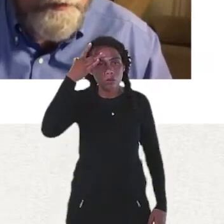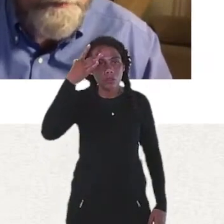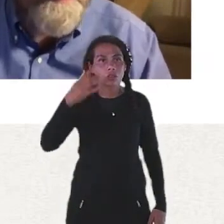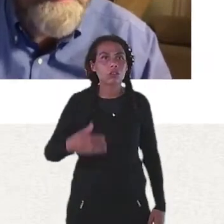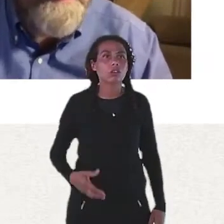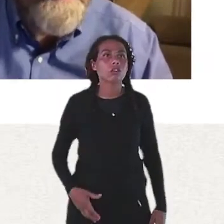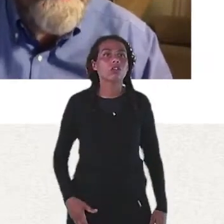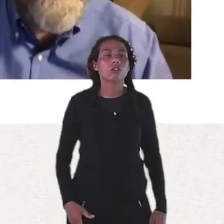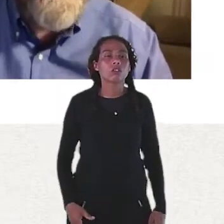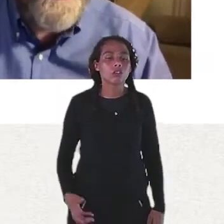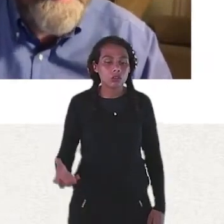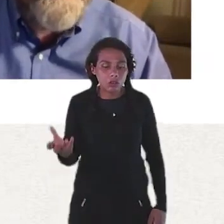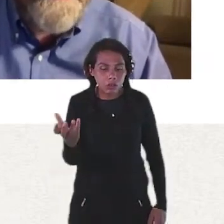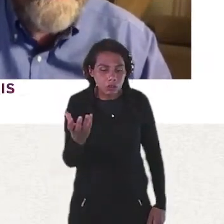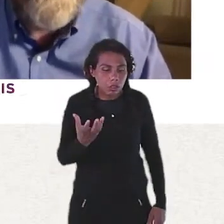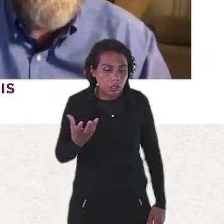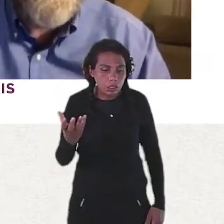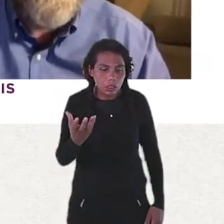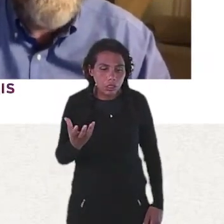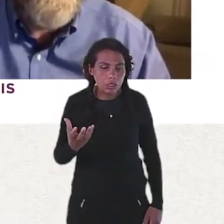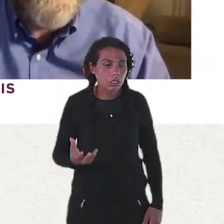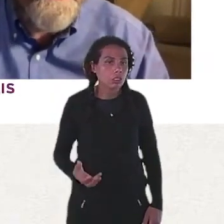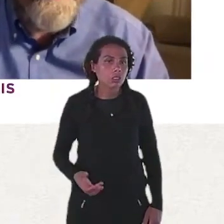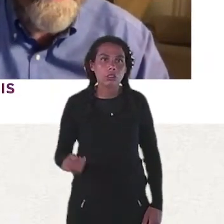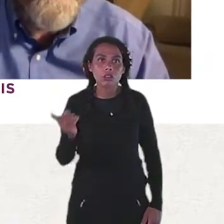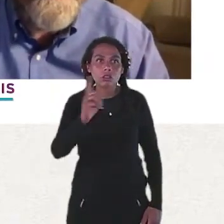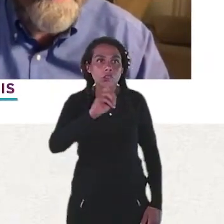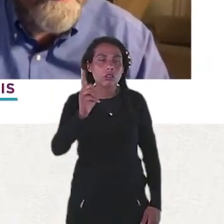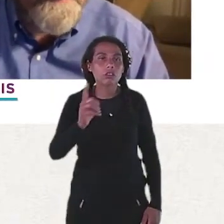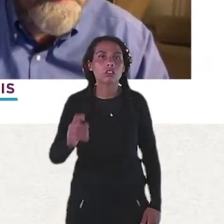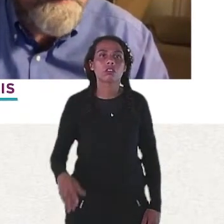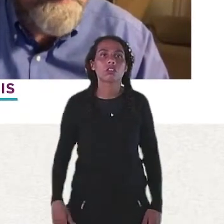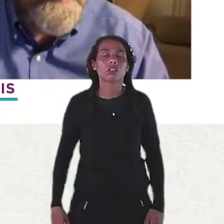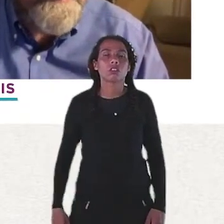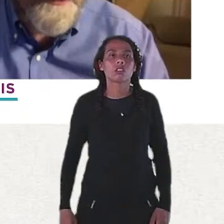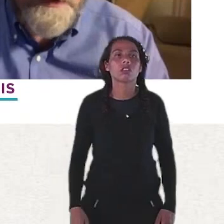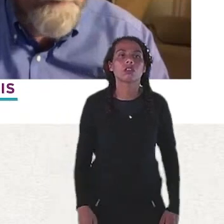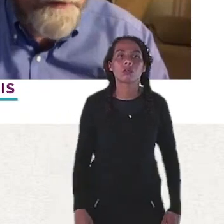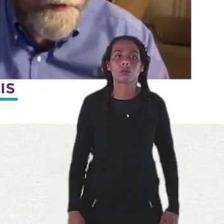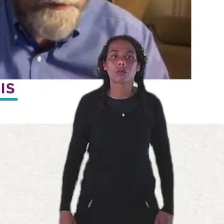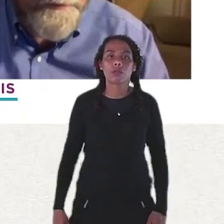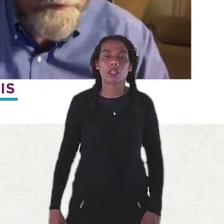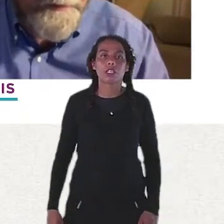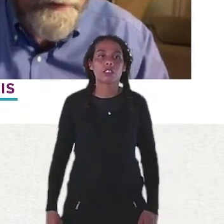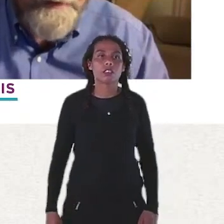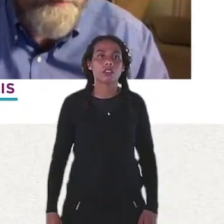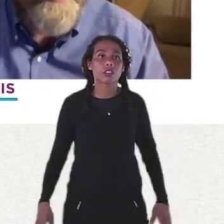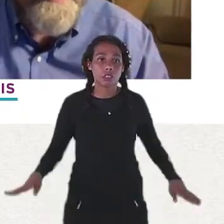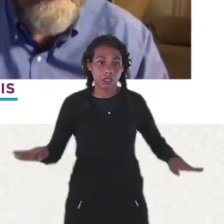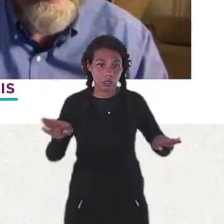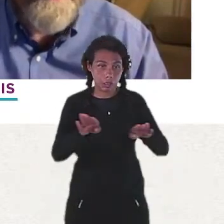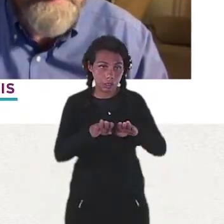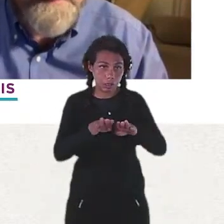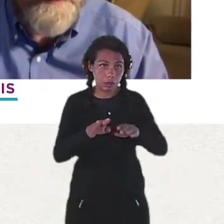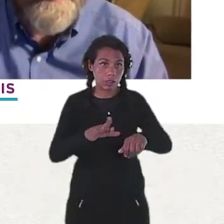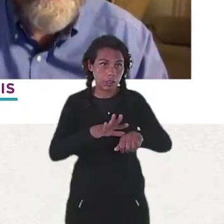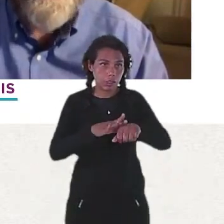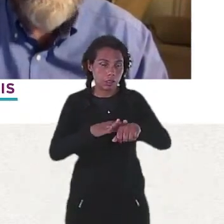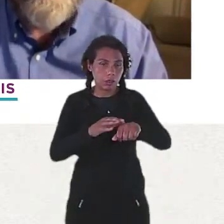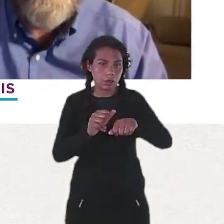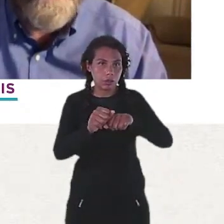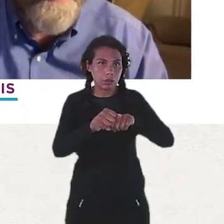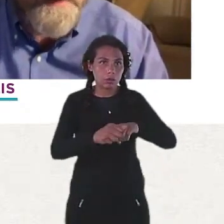é um absurdo, porque ele já tem a variante indiana, a variante Delta, que já invadiu os Estados Unidos, já é responsável por 10